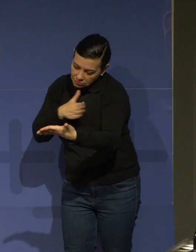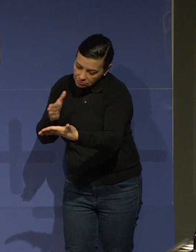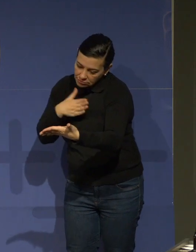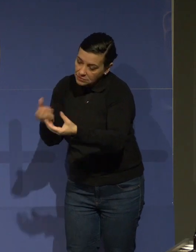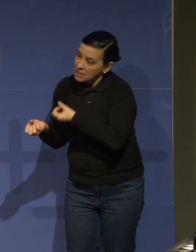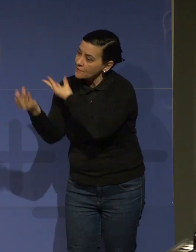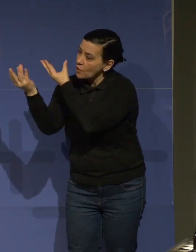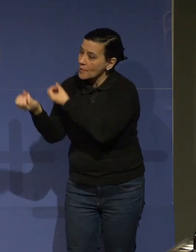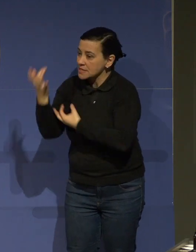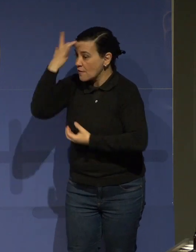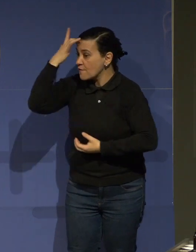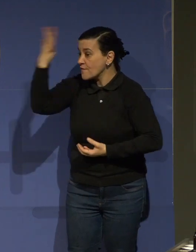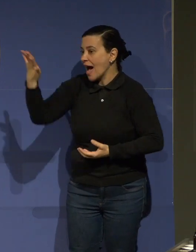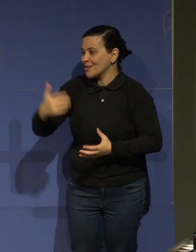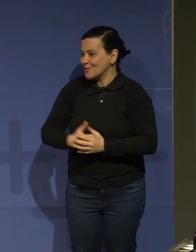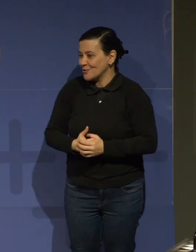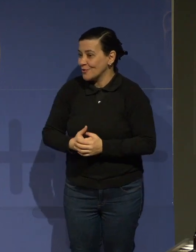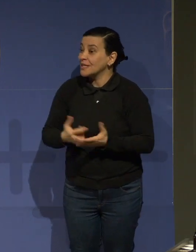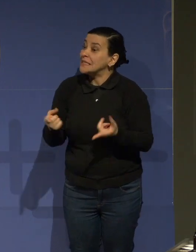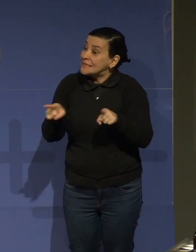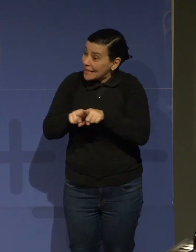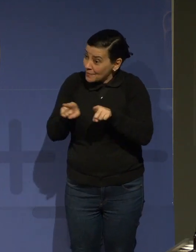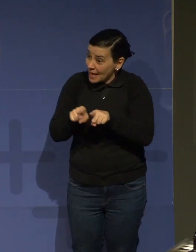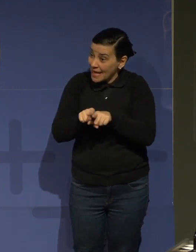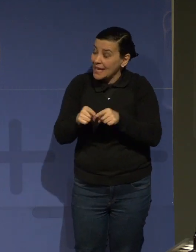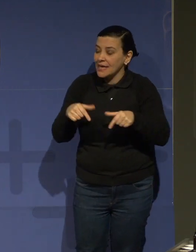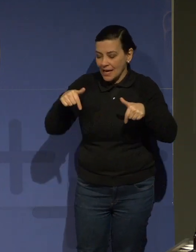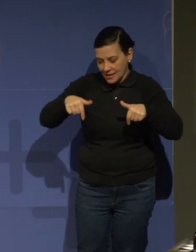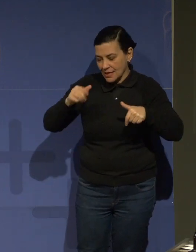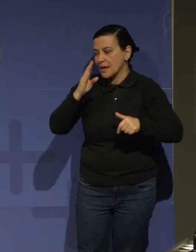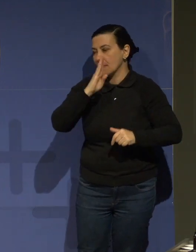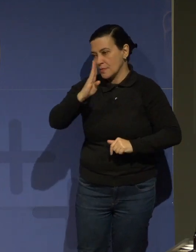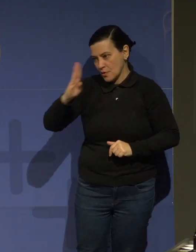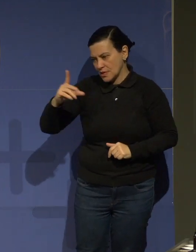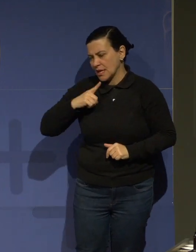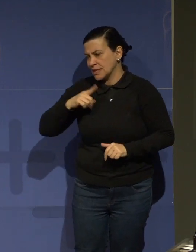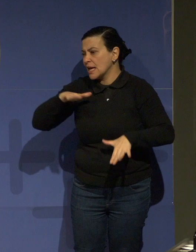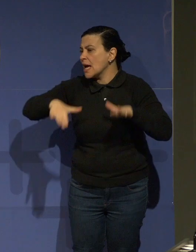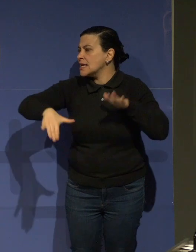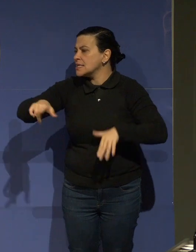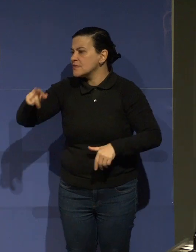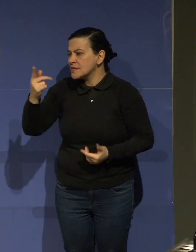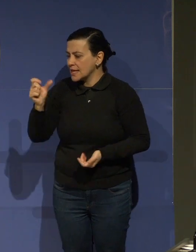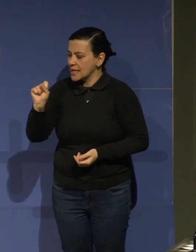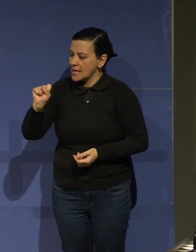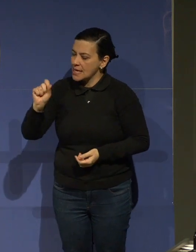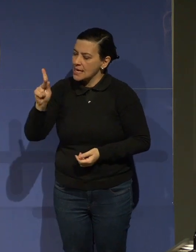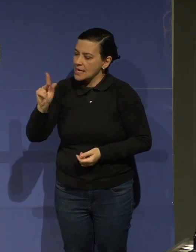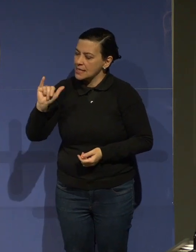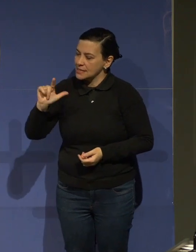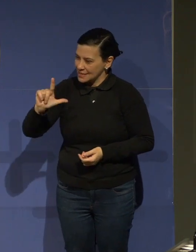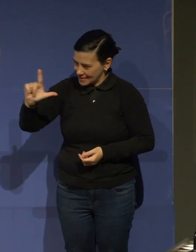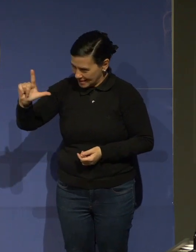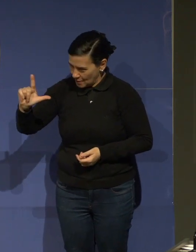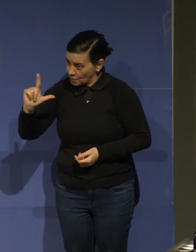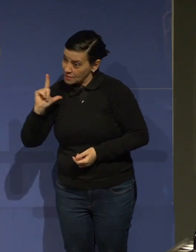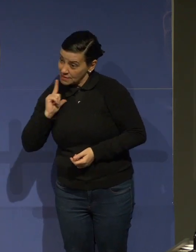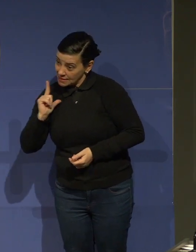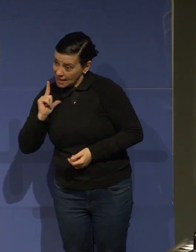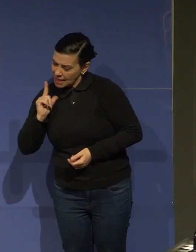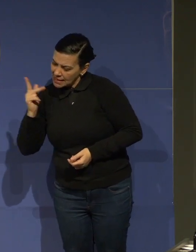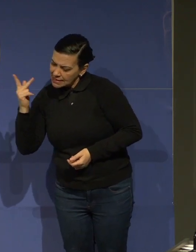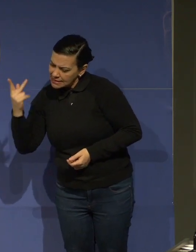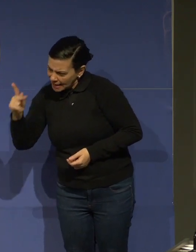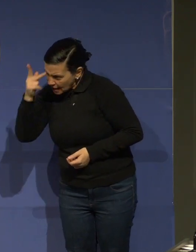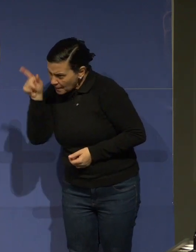skills de acessibilidade, a gente também tem uma biblioteca. Por quê? Porque se uma pessoa tem uma skill, ela consegue deixar que as habilidades dessa